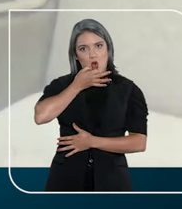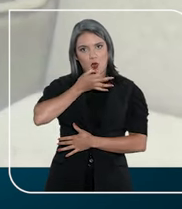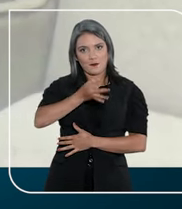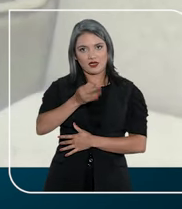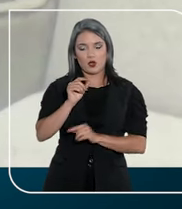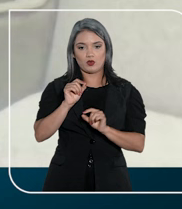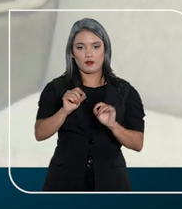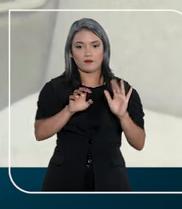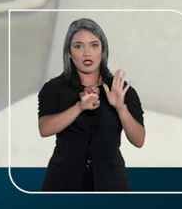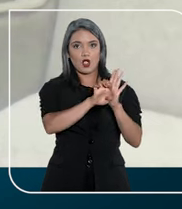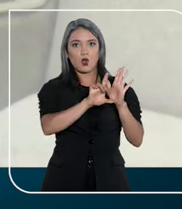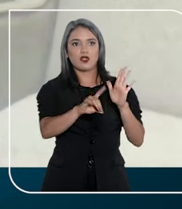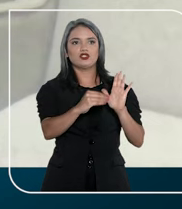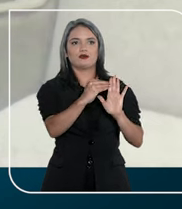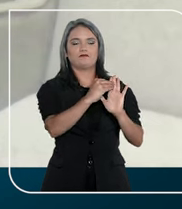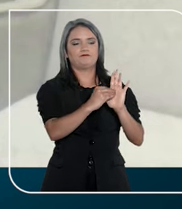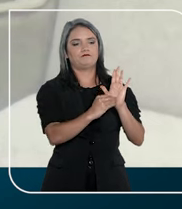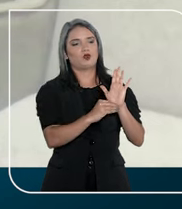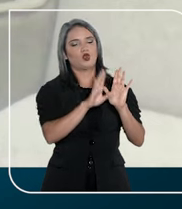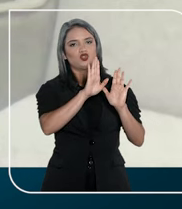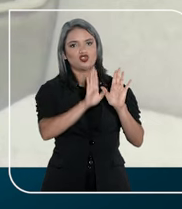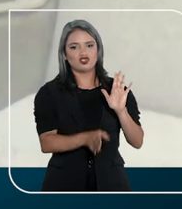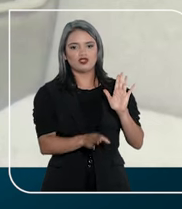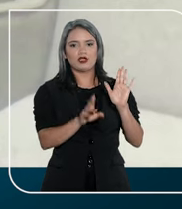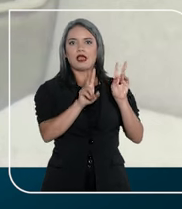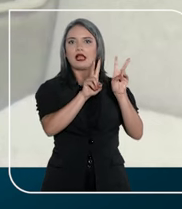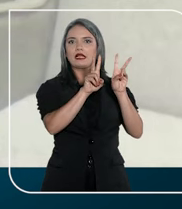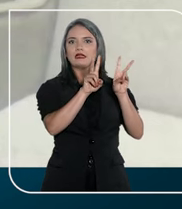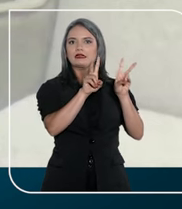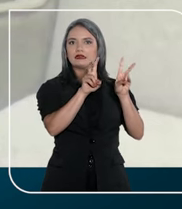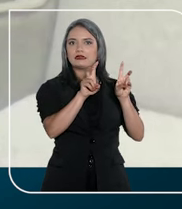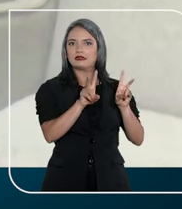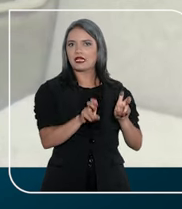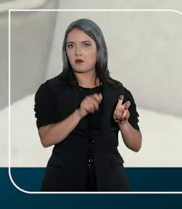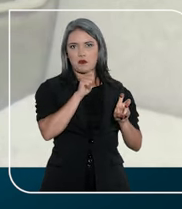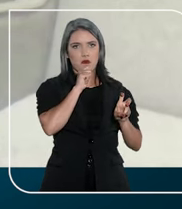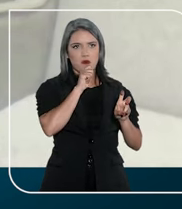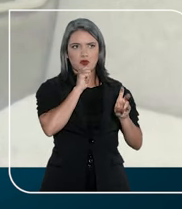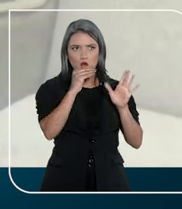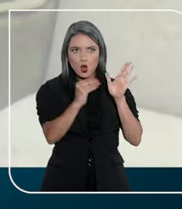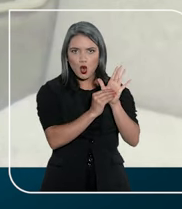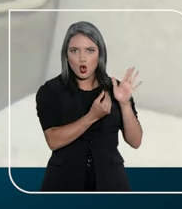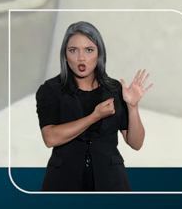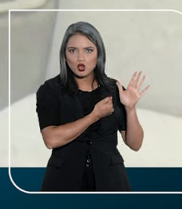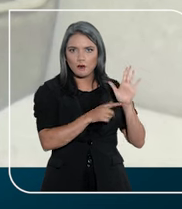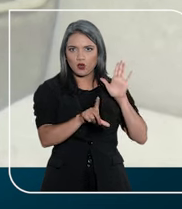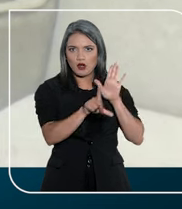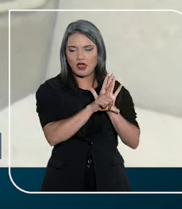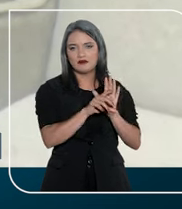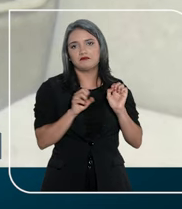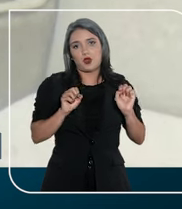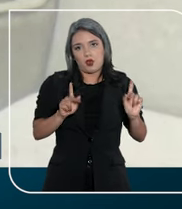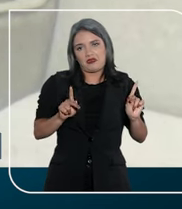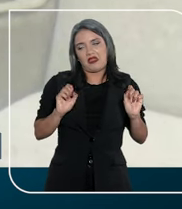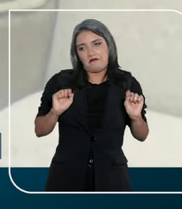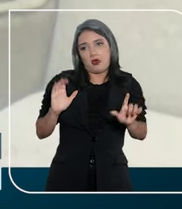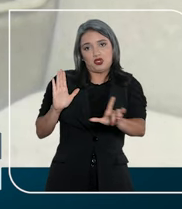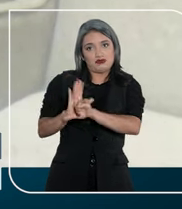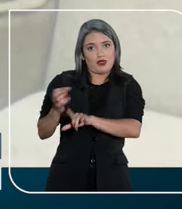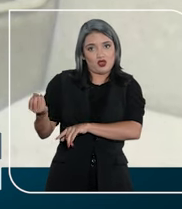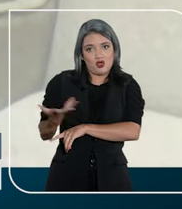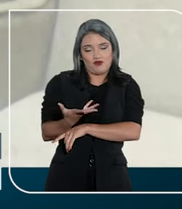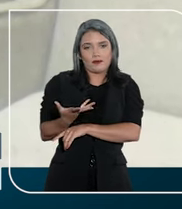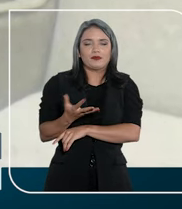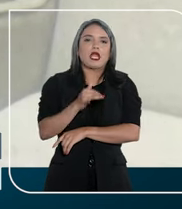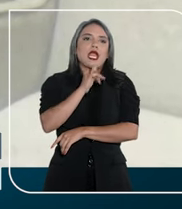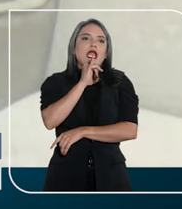edital estabelece, por exemplo, o tema sem especificar a legislação, aí fica mais fácil. Por exemplo, ele diz